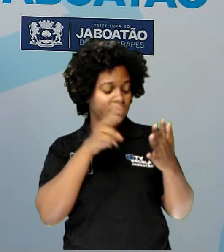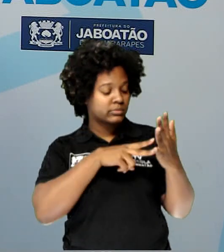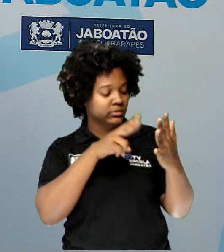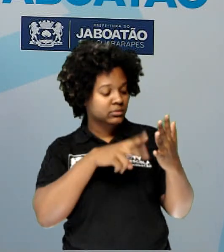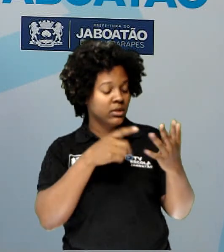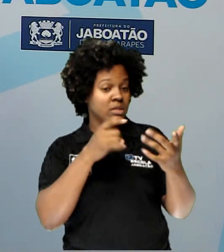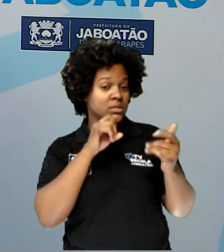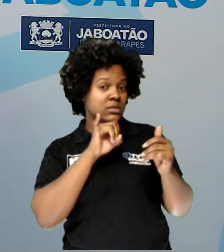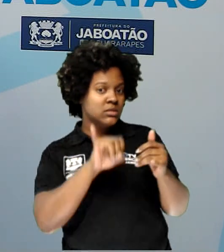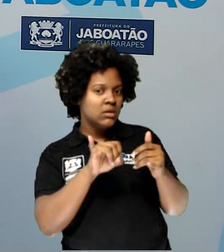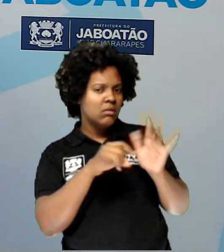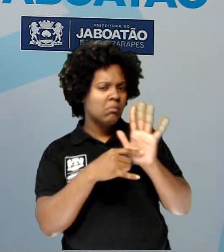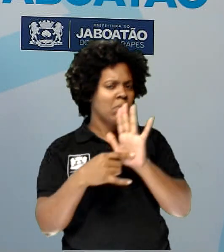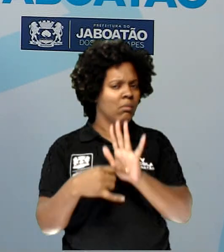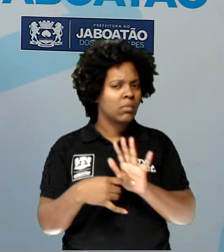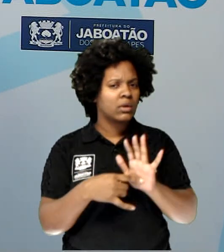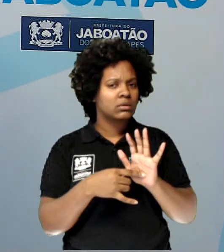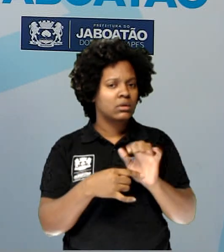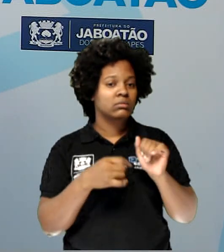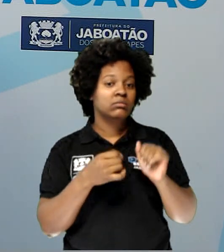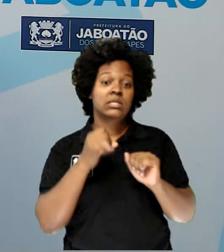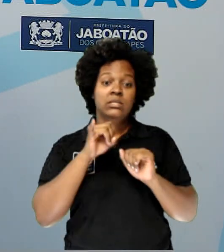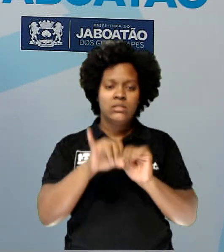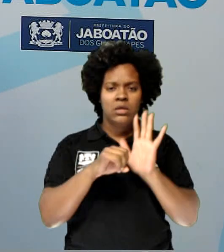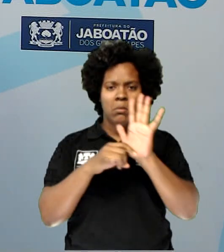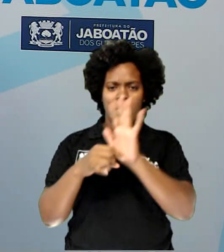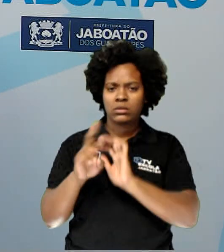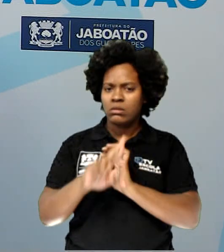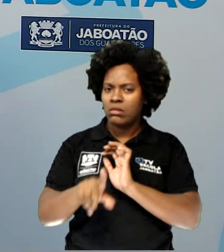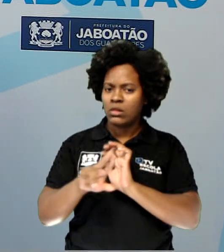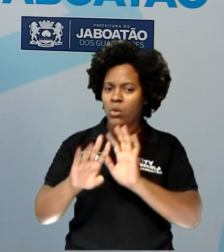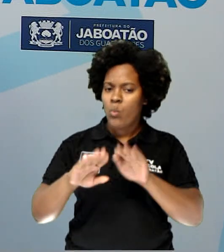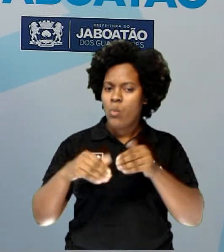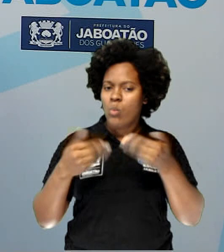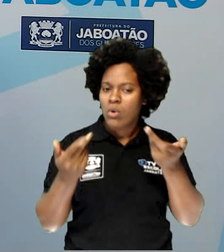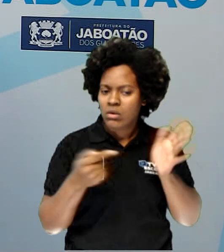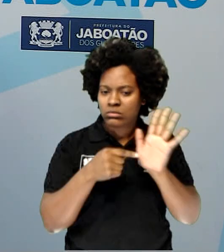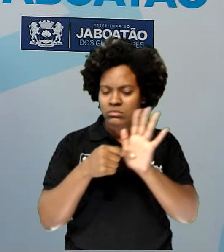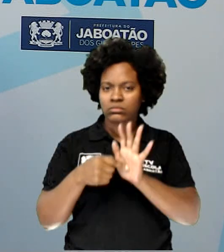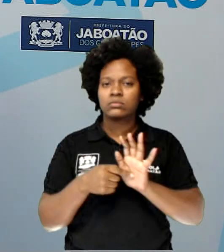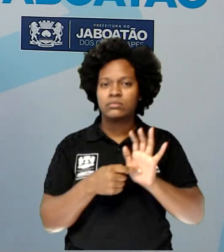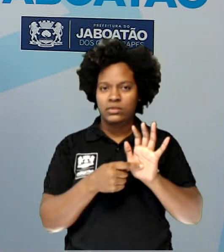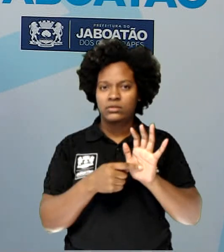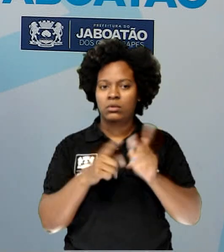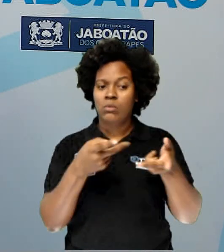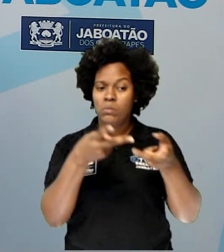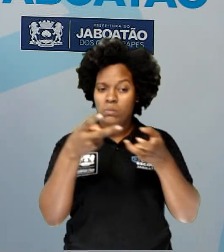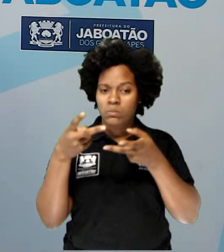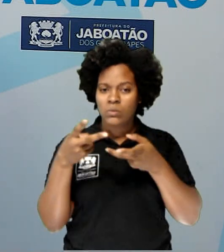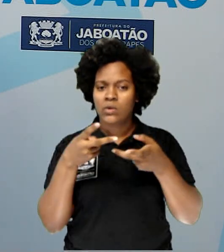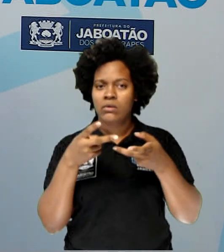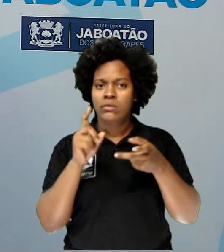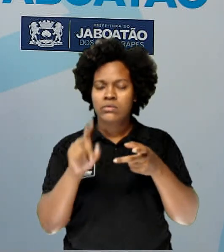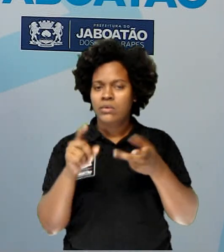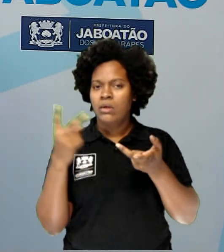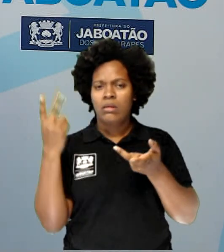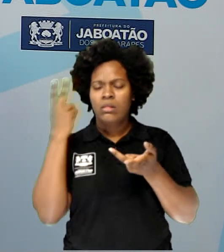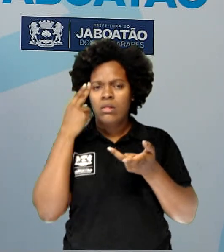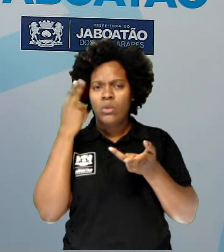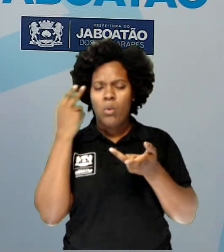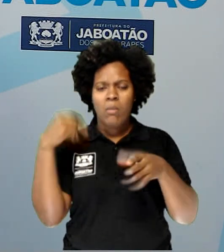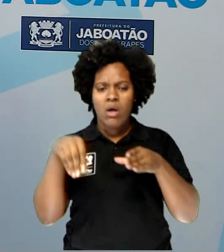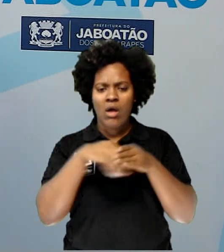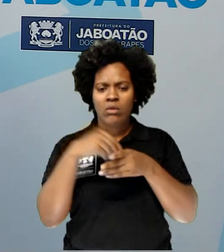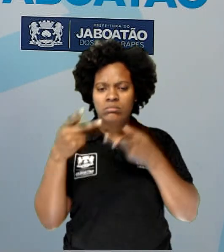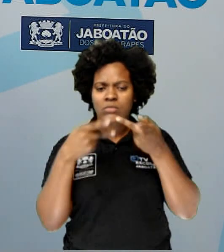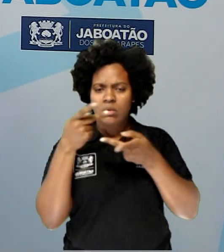se aparecer não, quando aparecer. Então percebam que isso é comum na fala